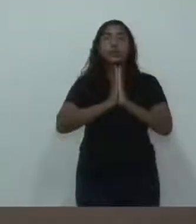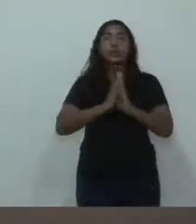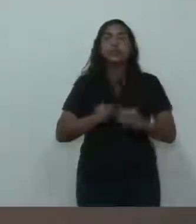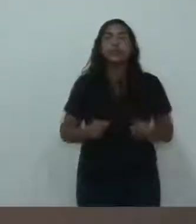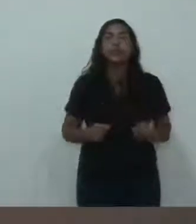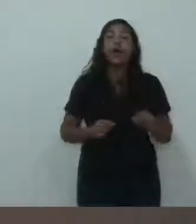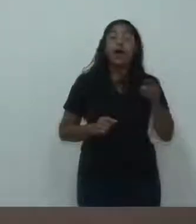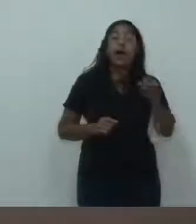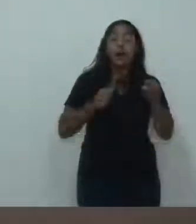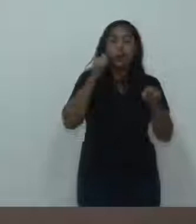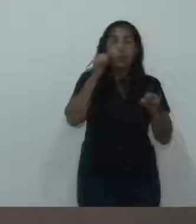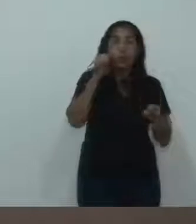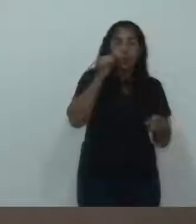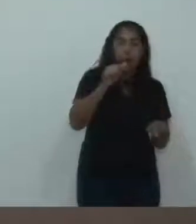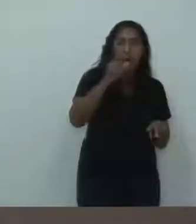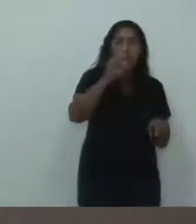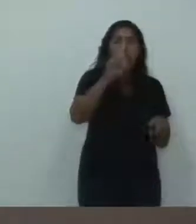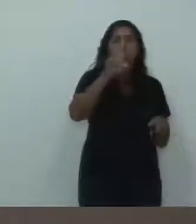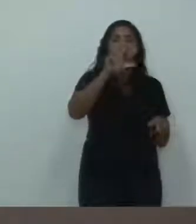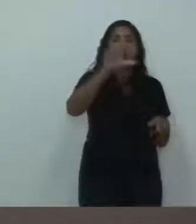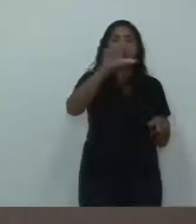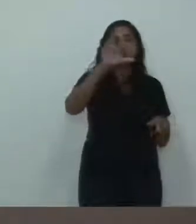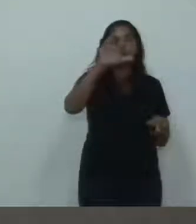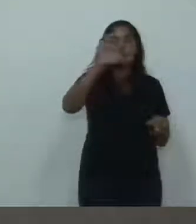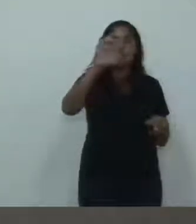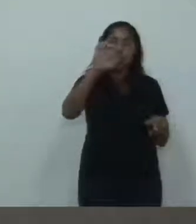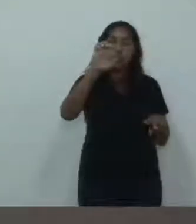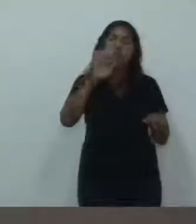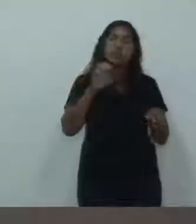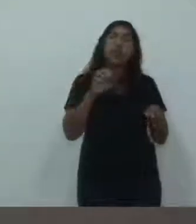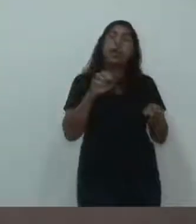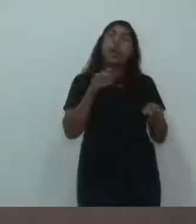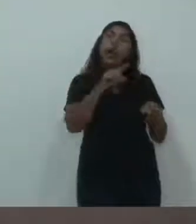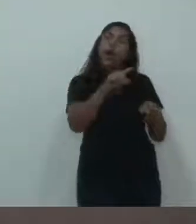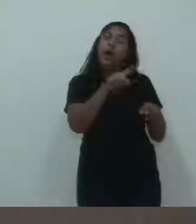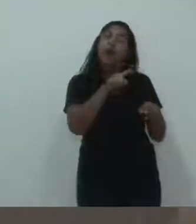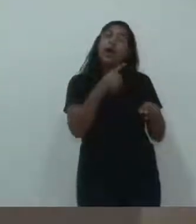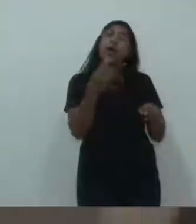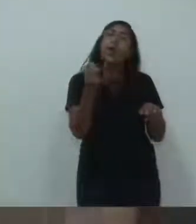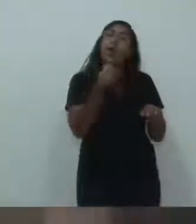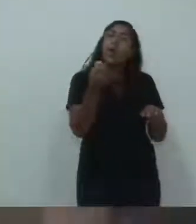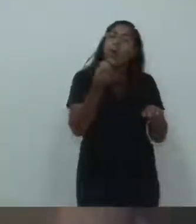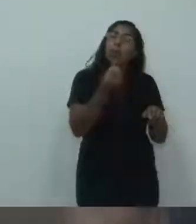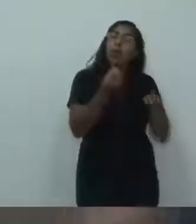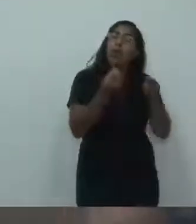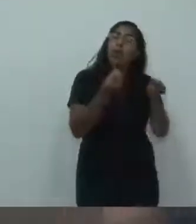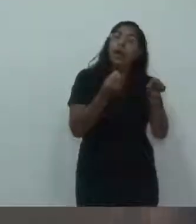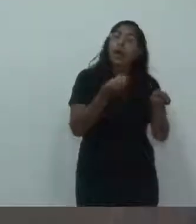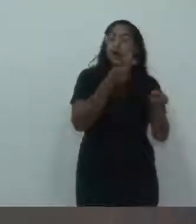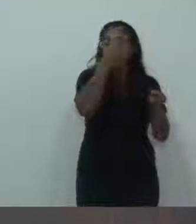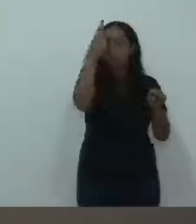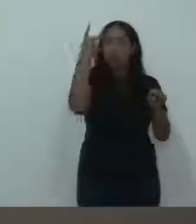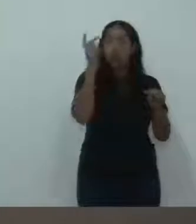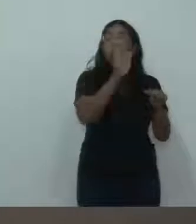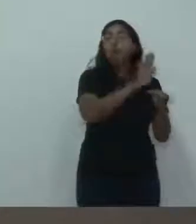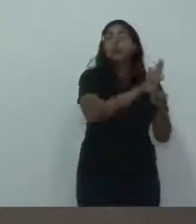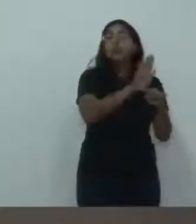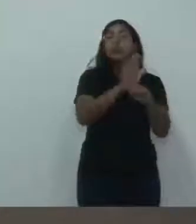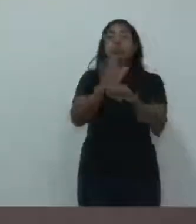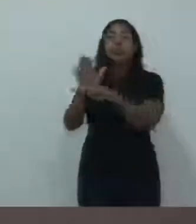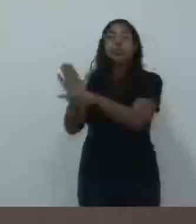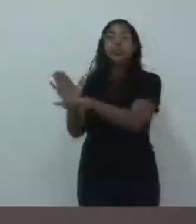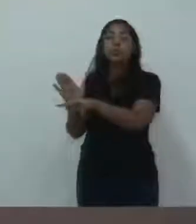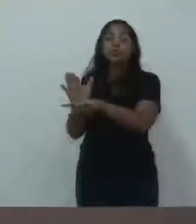irmã Dulce, a gente tem muitos, aqui em Vinhedo, inclusive. É o maior exemplo de uma política pública verdadeira. São pessoas que, através de